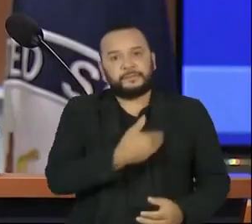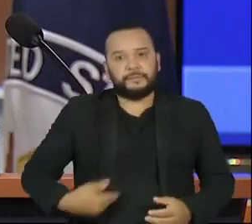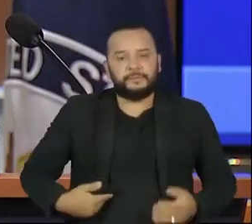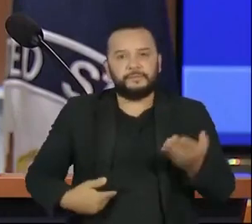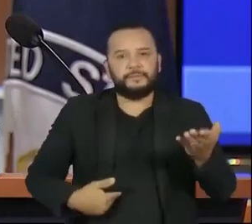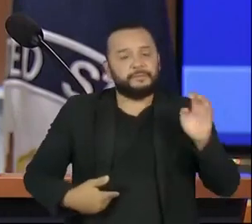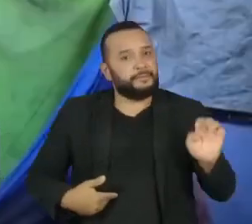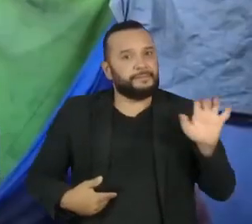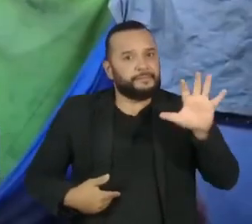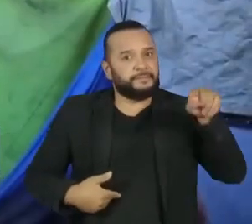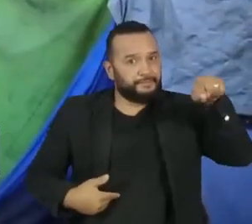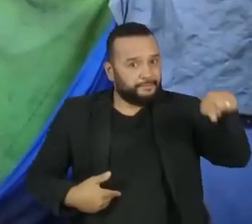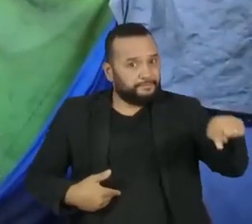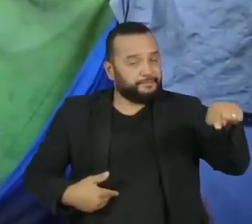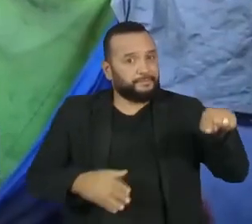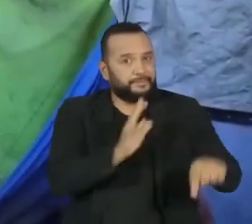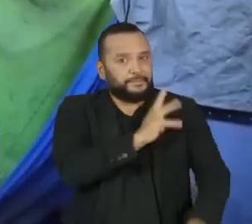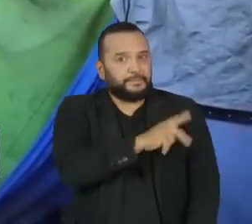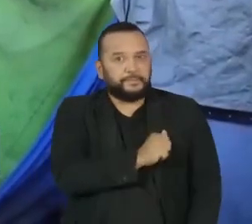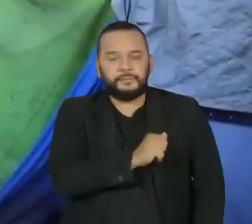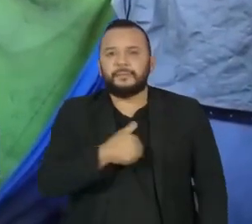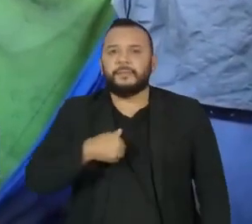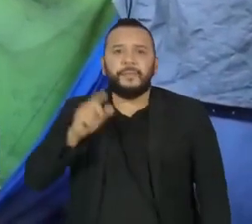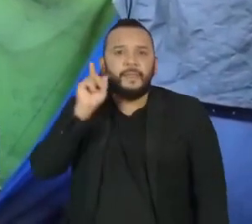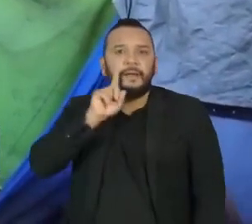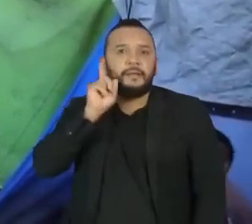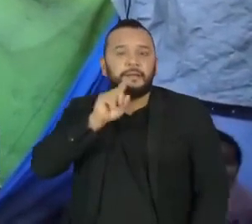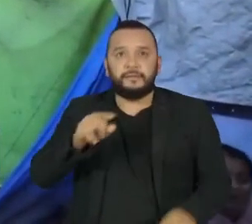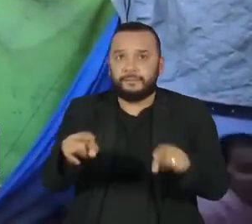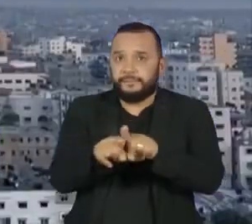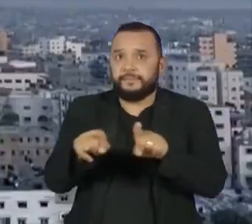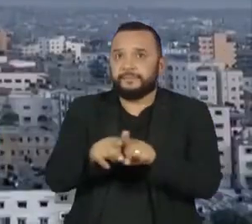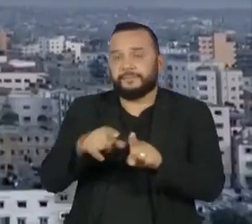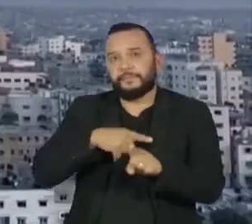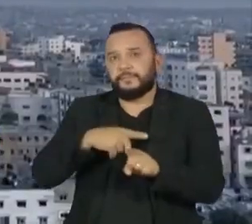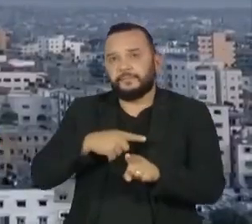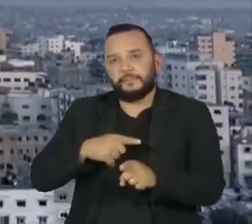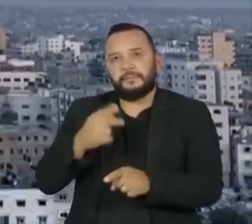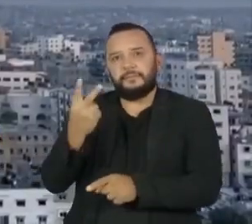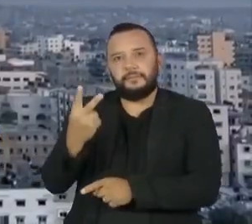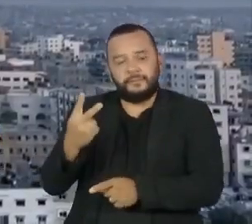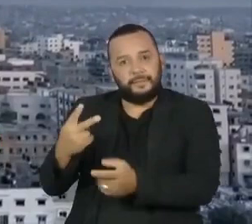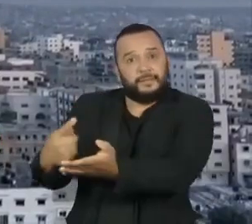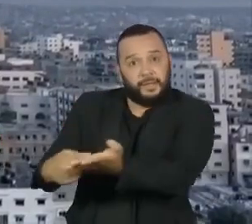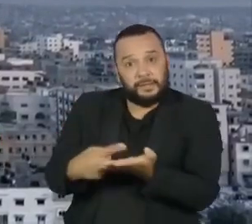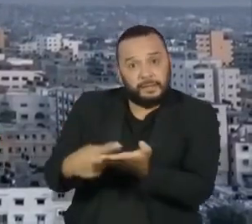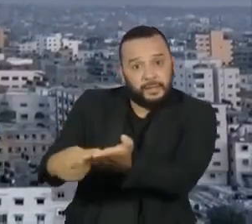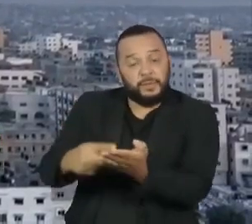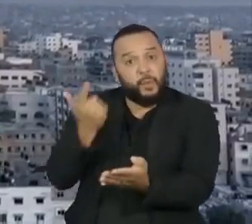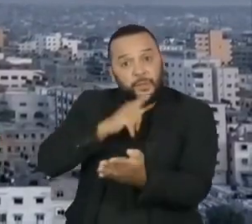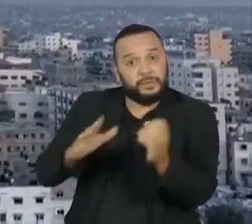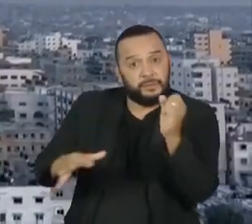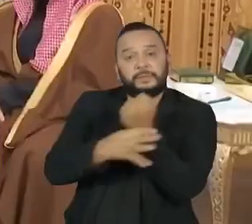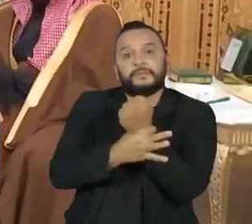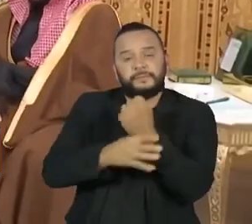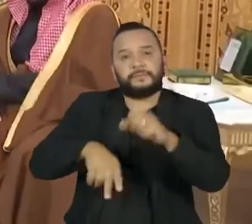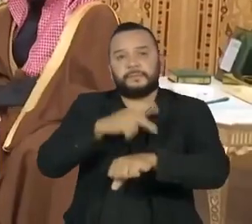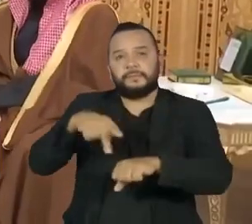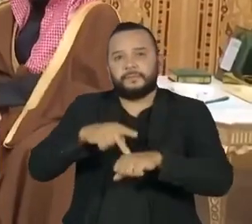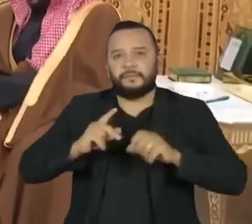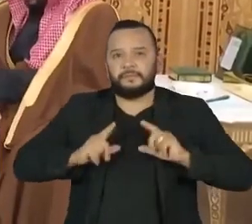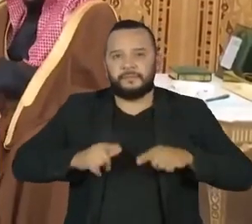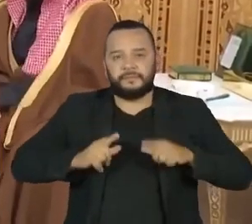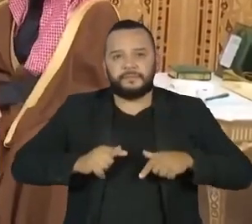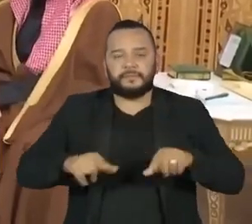por enquanto nada mudou os Estados Unidos continuam a apoiar a solução de dois estados com garantia de segurança para Israel a